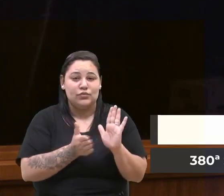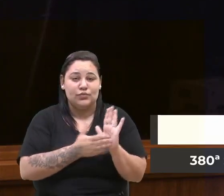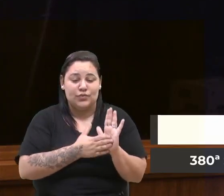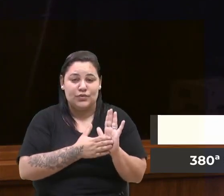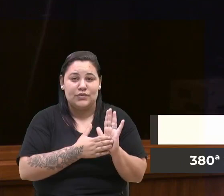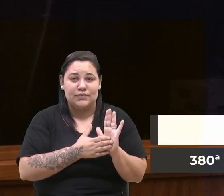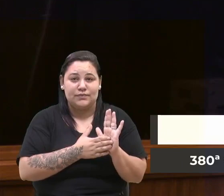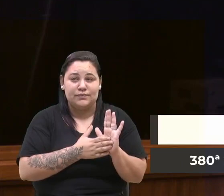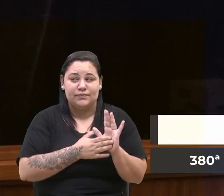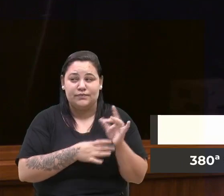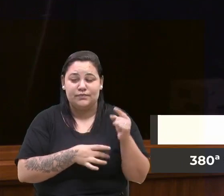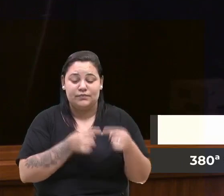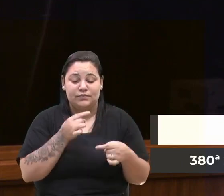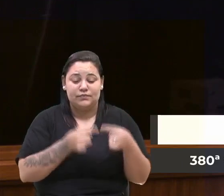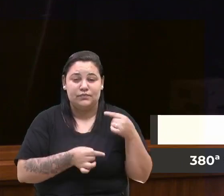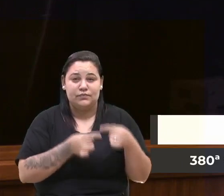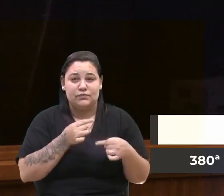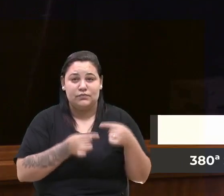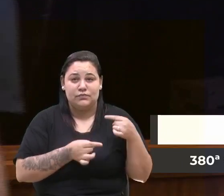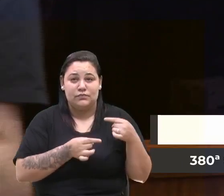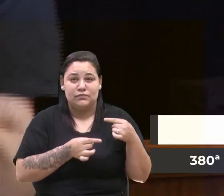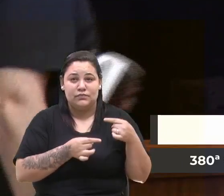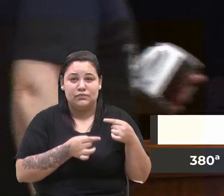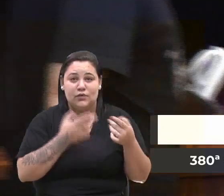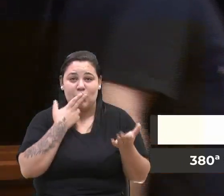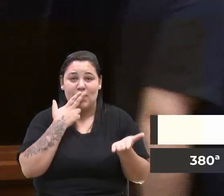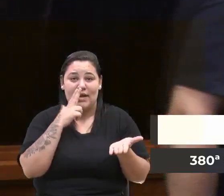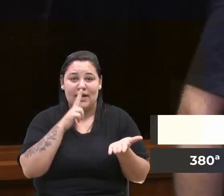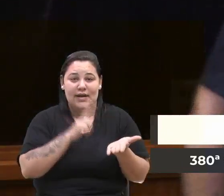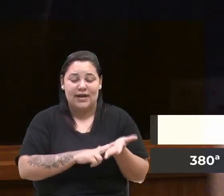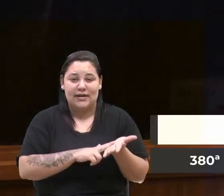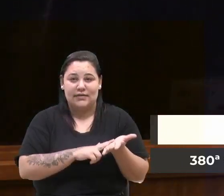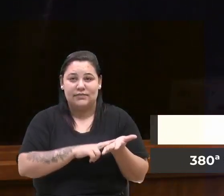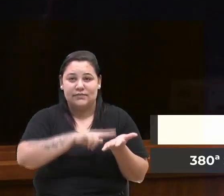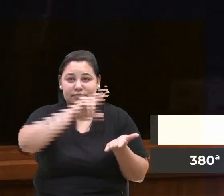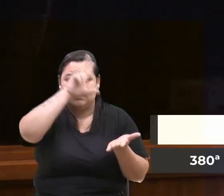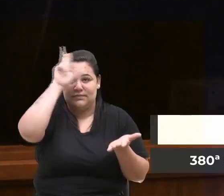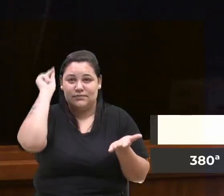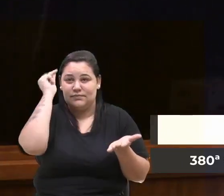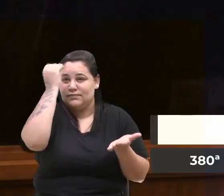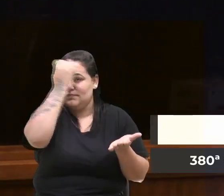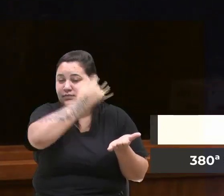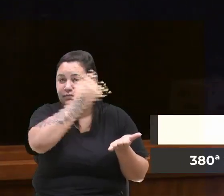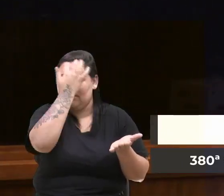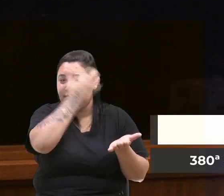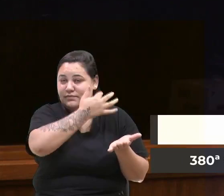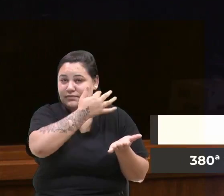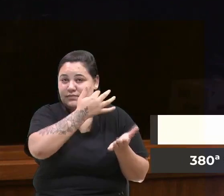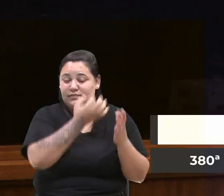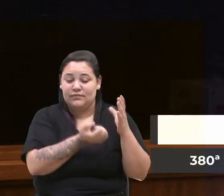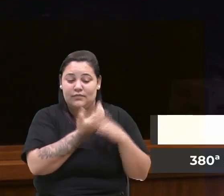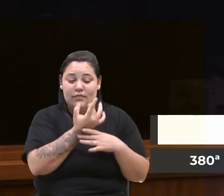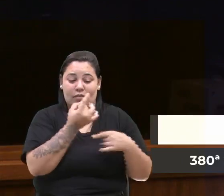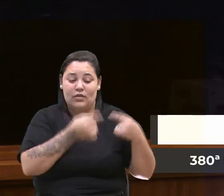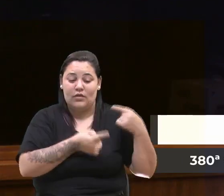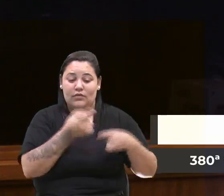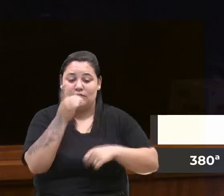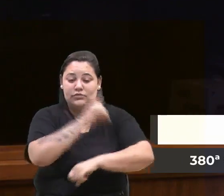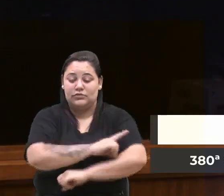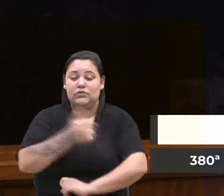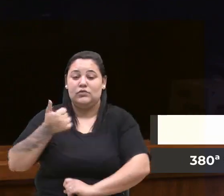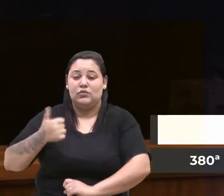de um debate, uma carta ao senhor prefeito municipal, fruto de um debate feito dia 11 de